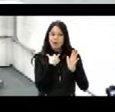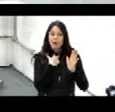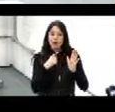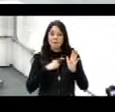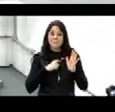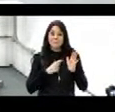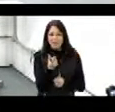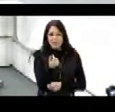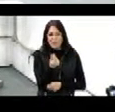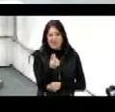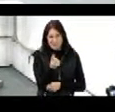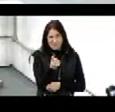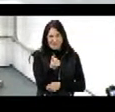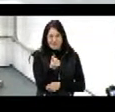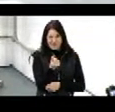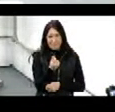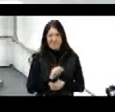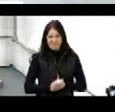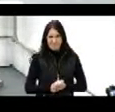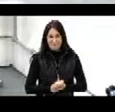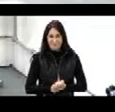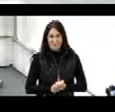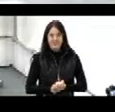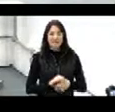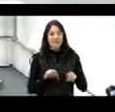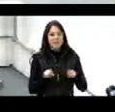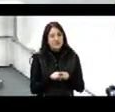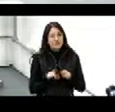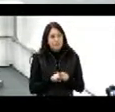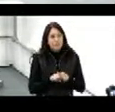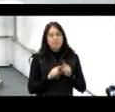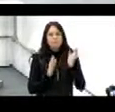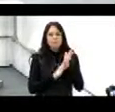Moção de apoio ao projeto Inclusão e Sustentabilidade, um olhar